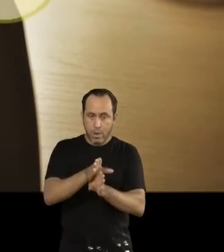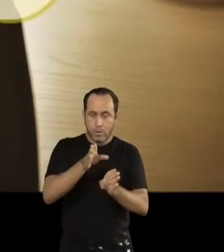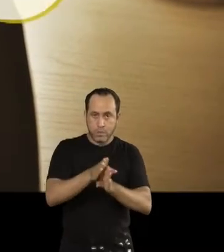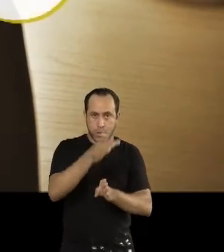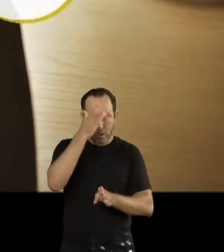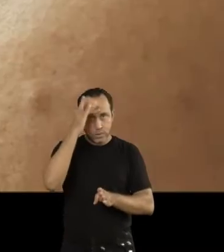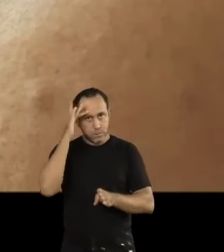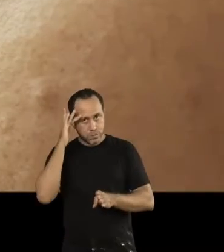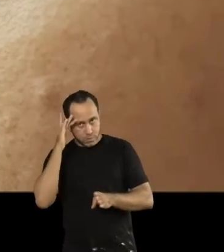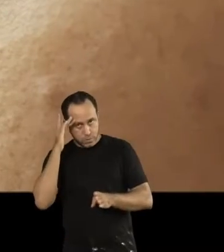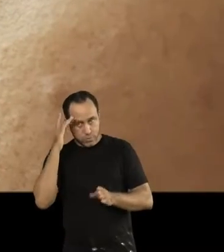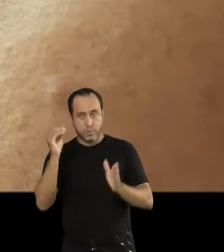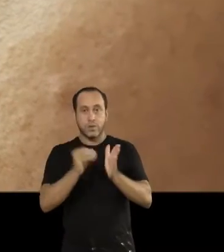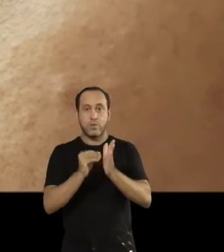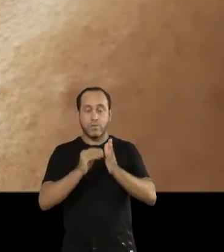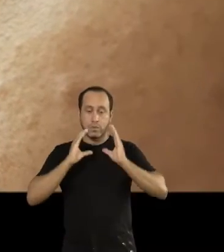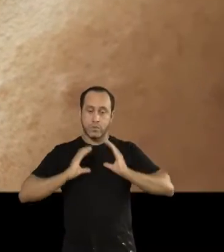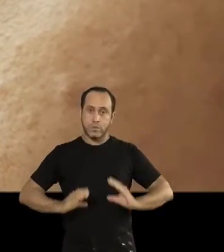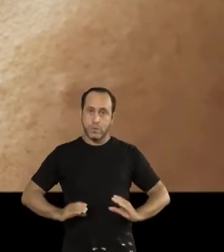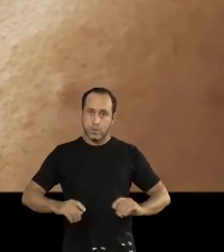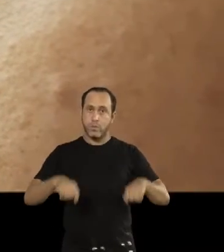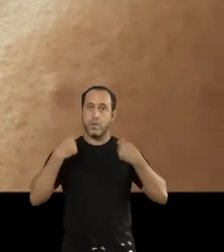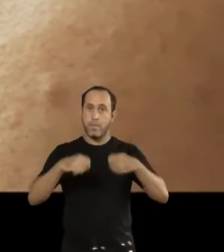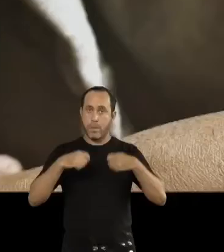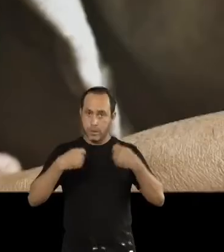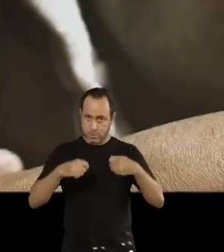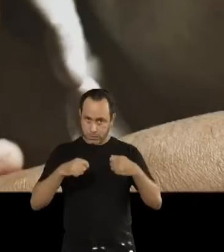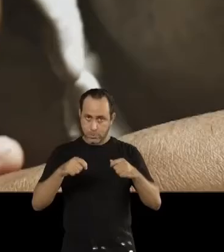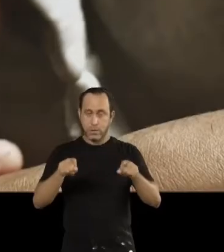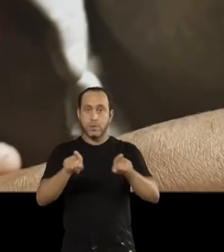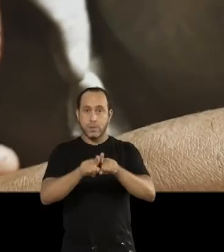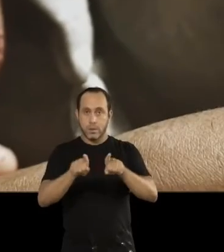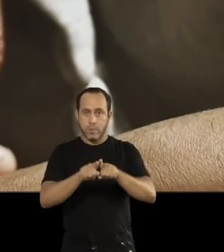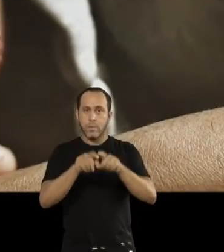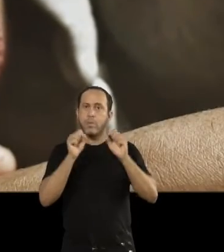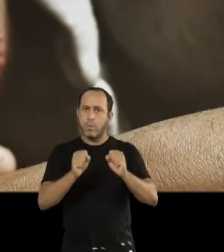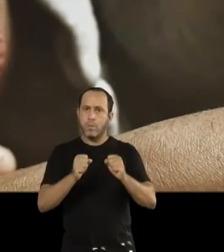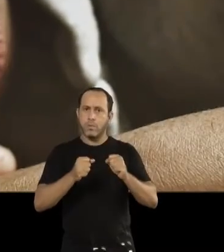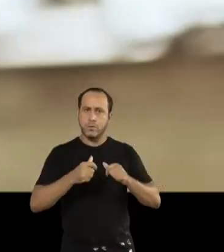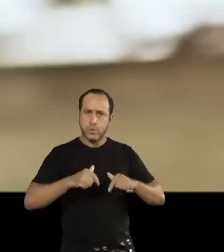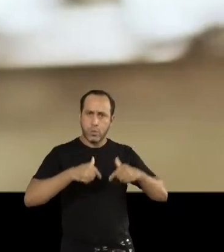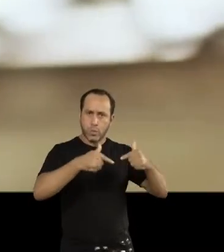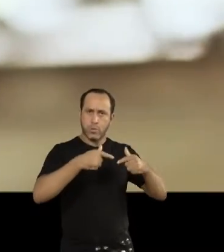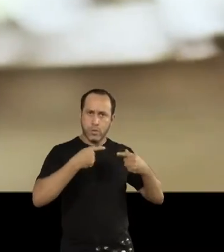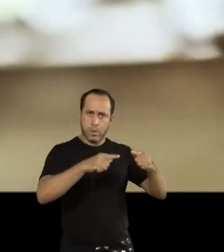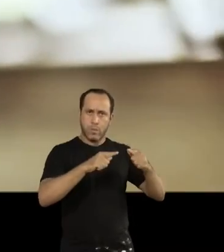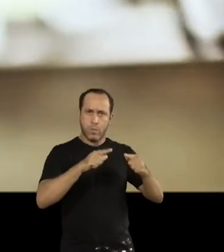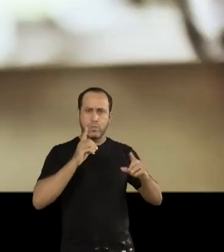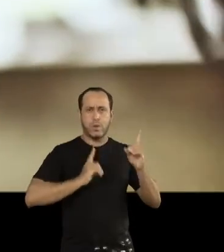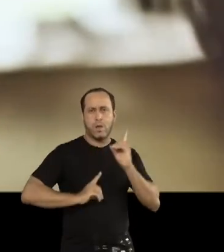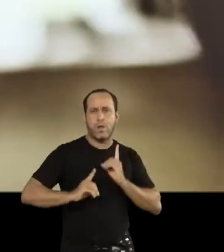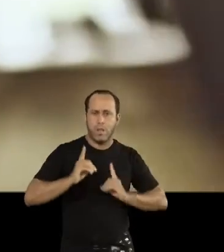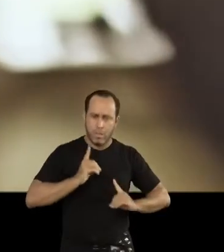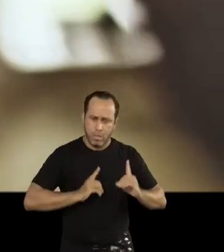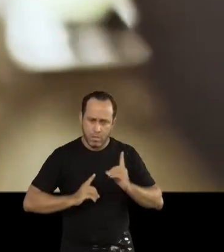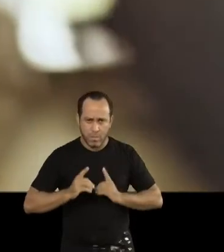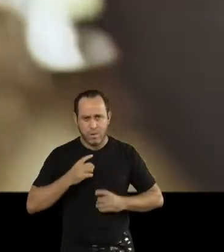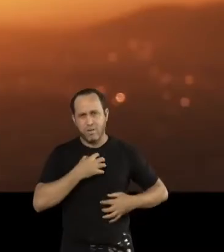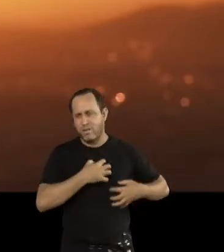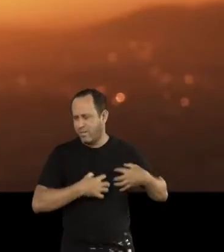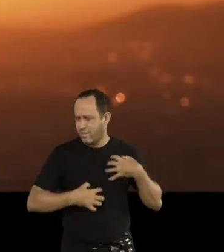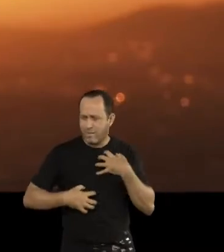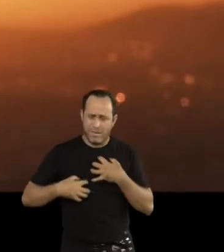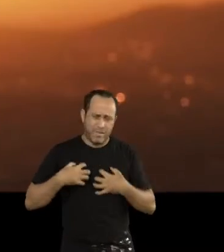e orientação não faltem àqueles que mais precisam e, assim, possam combater e vencer a depressão, mal